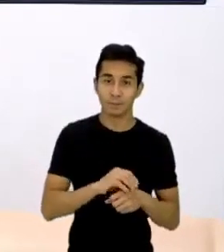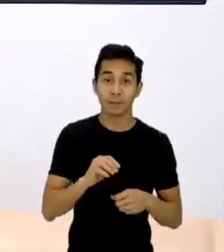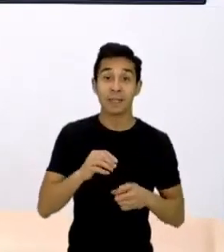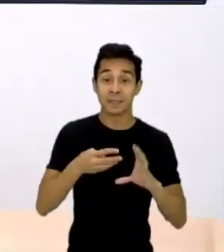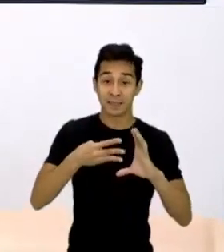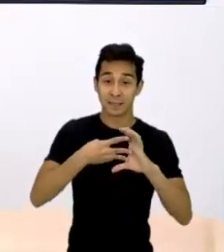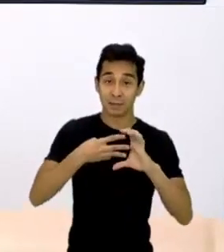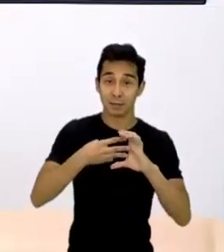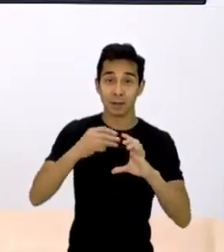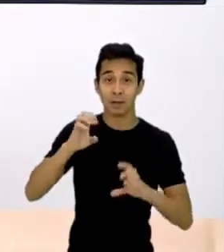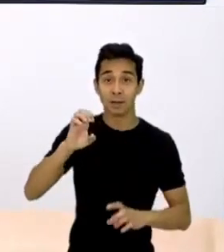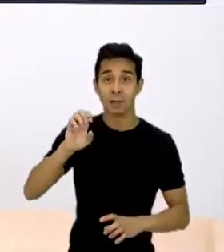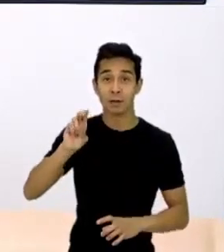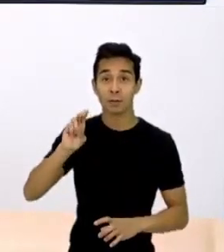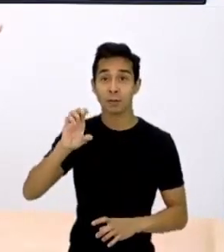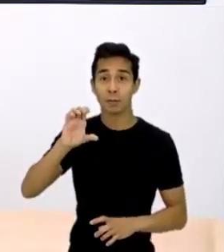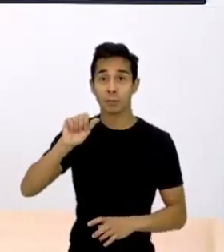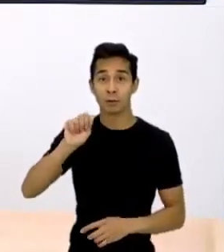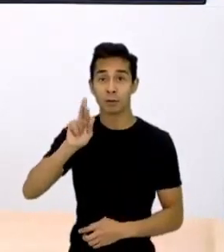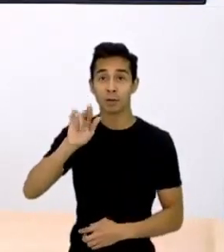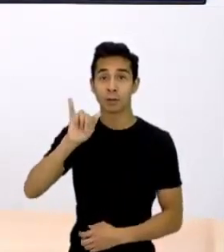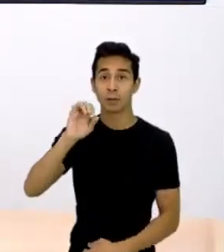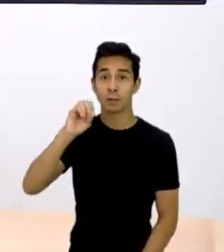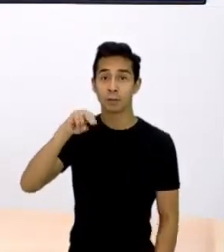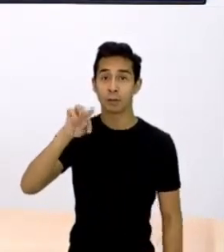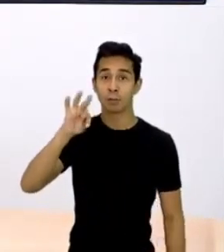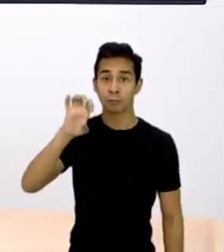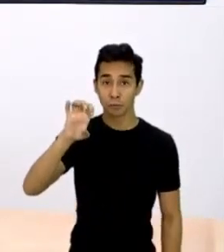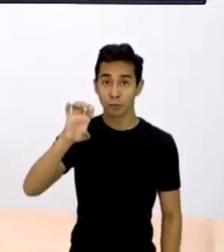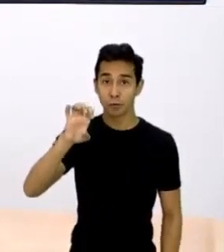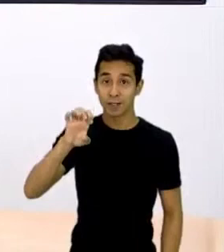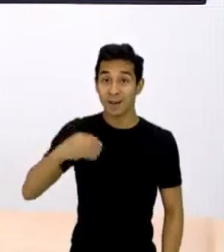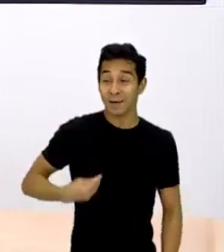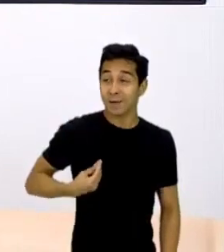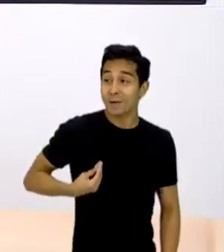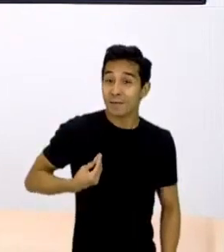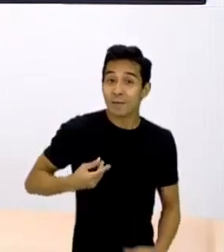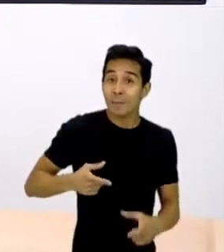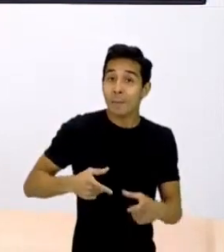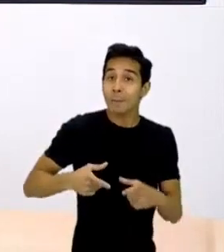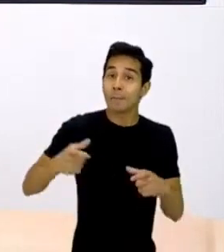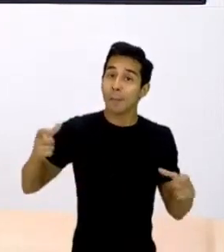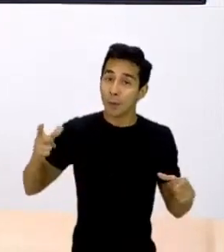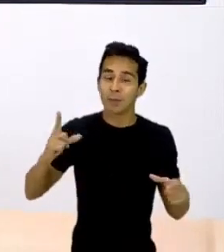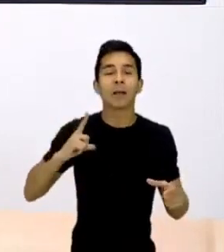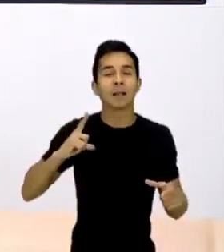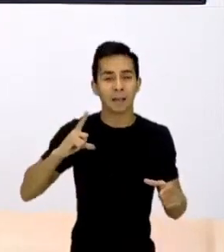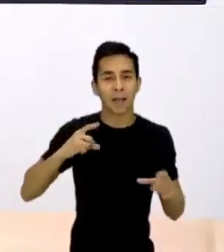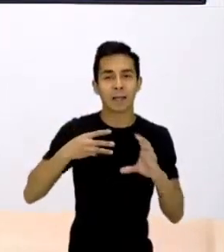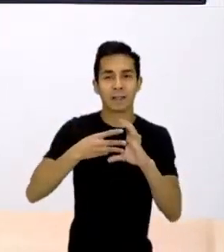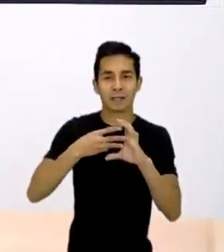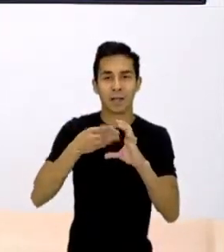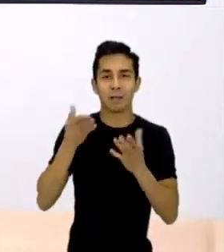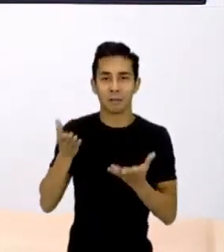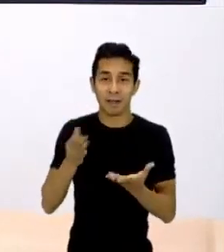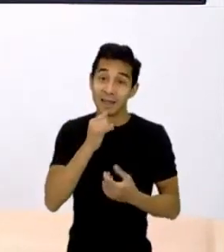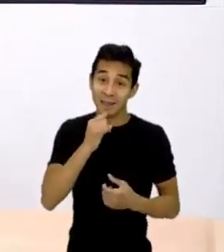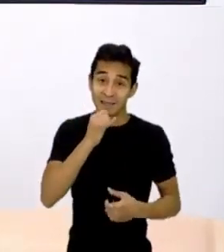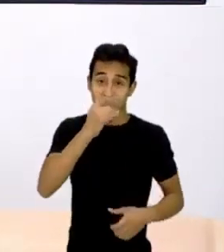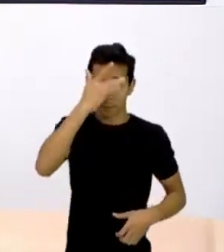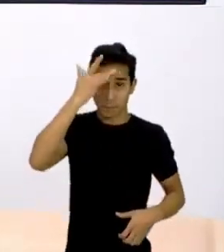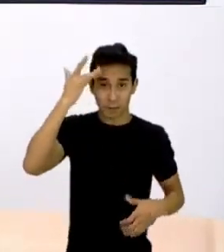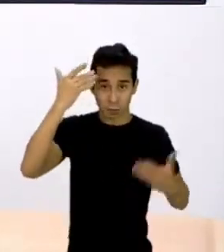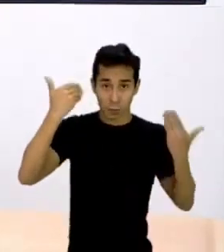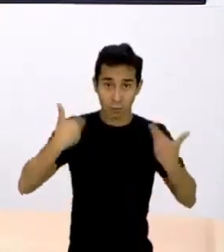células que formam a maior parte dos seres vivos, né, e nesse caso, nós. Então, nós somos